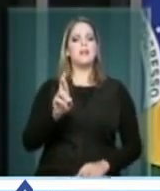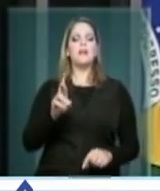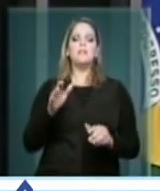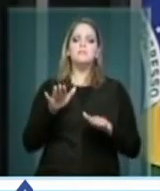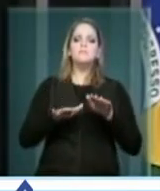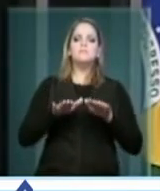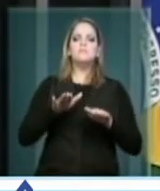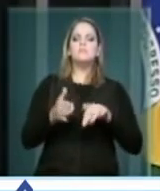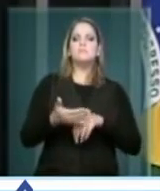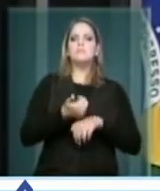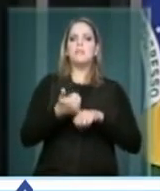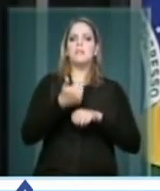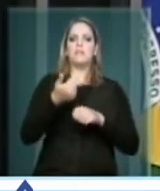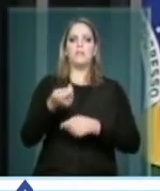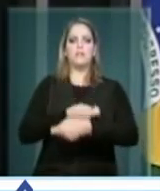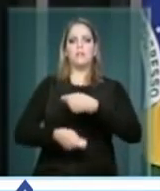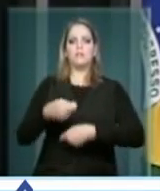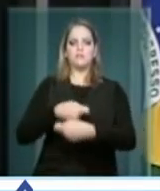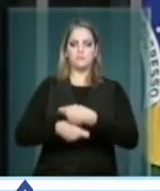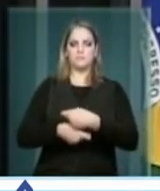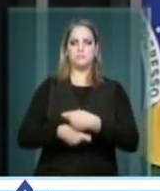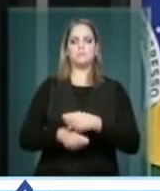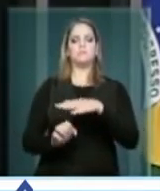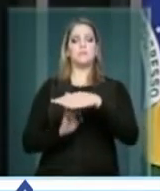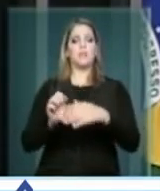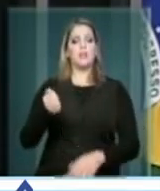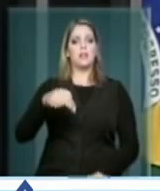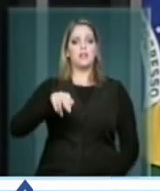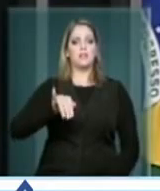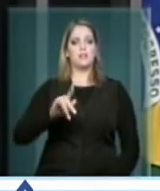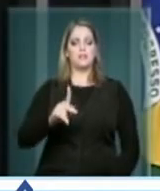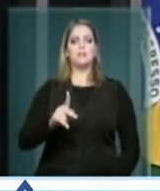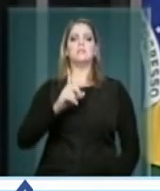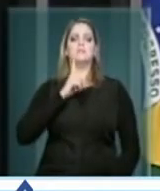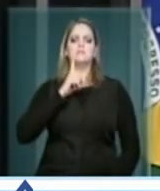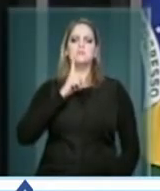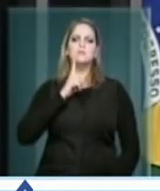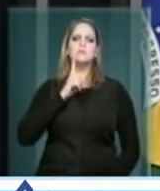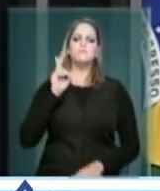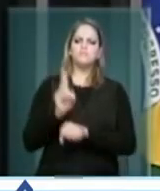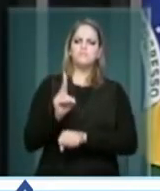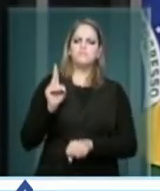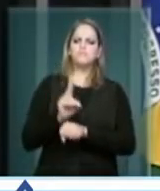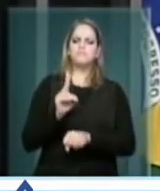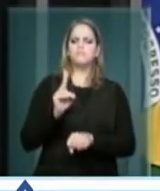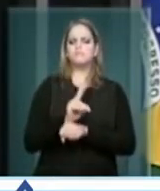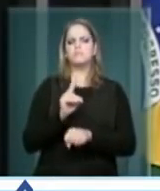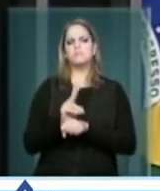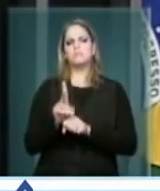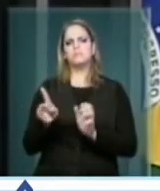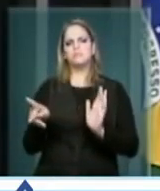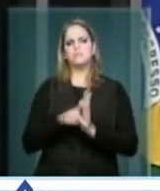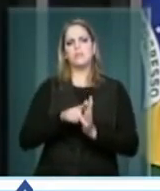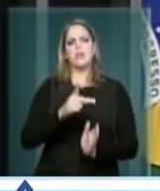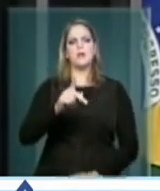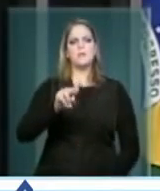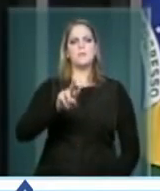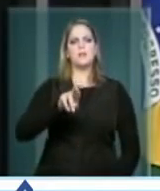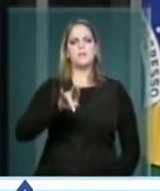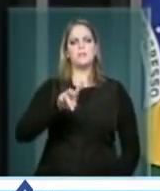produtos brasileiros. A Anfibia ha sido uma das mais vigorosas defensoras institucionais da Previdência